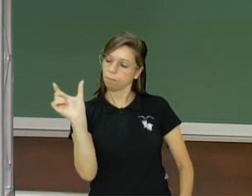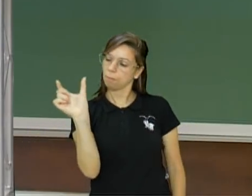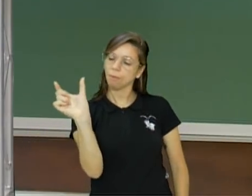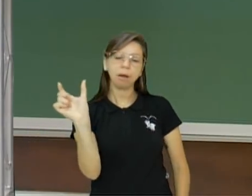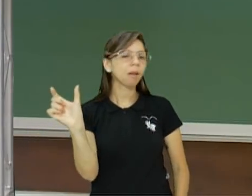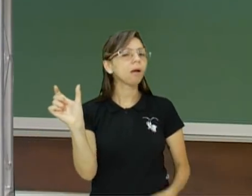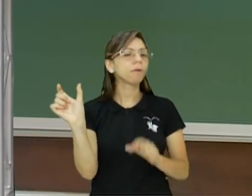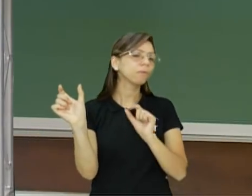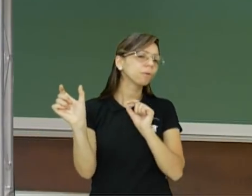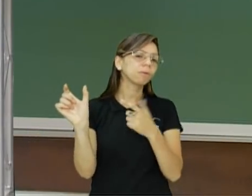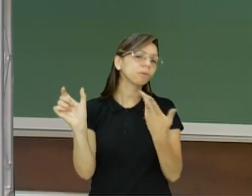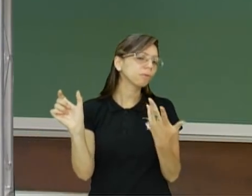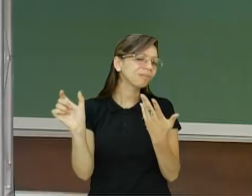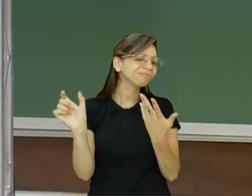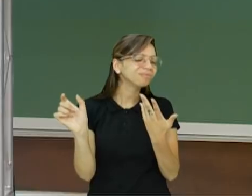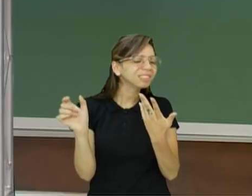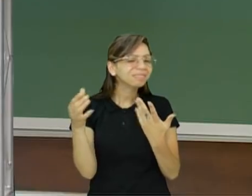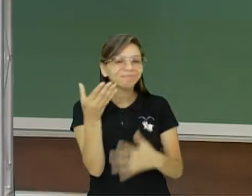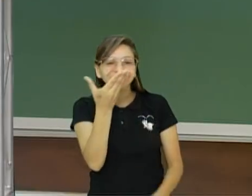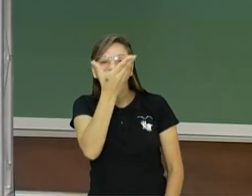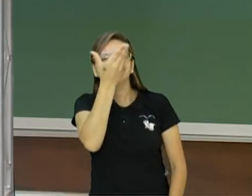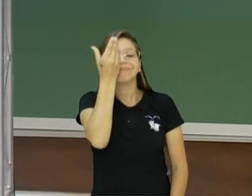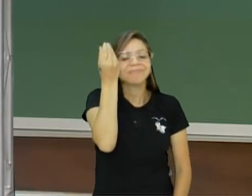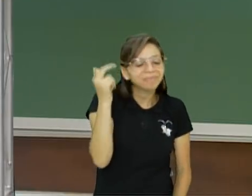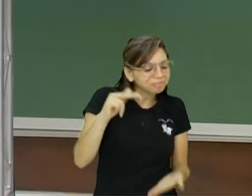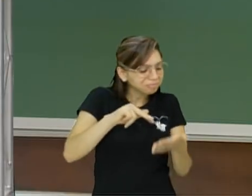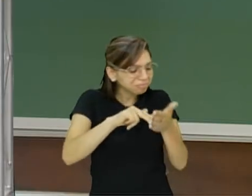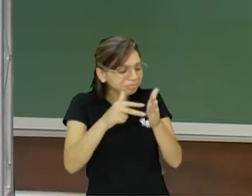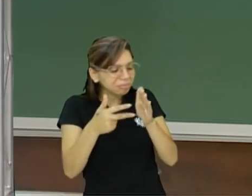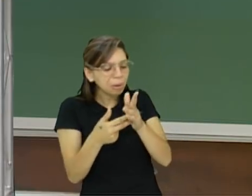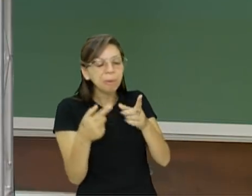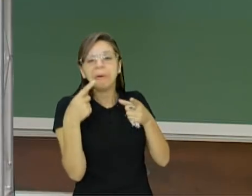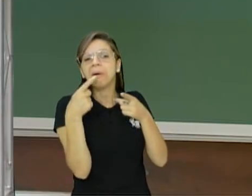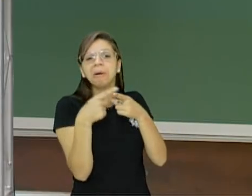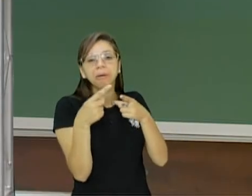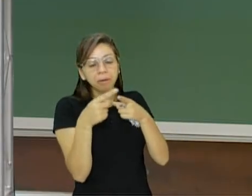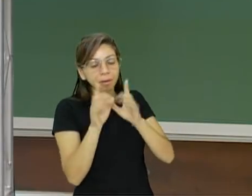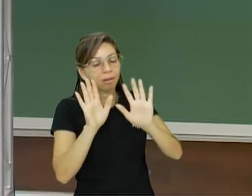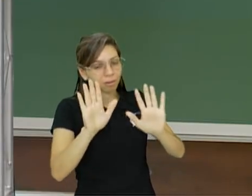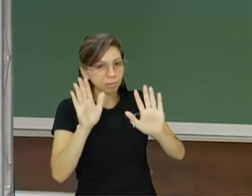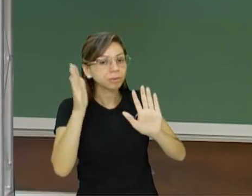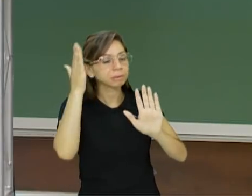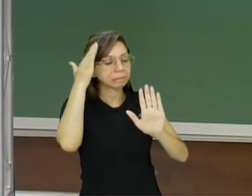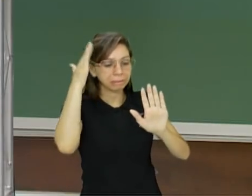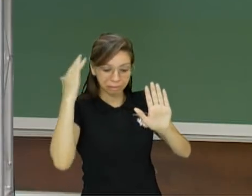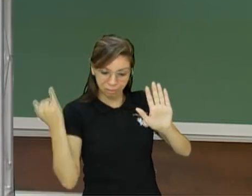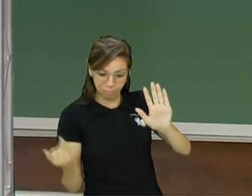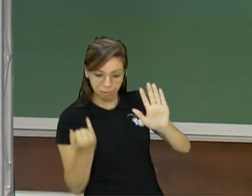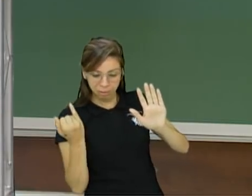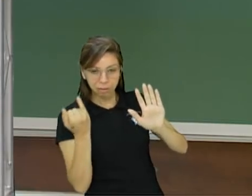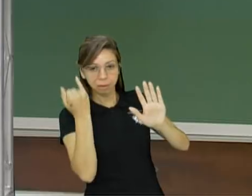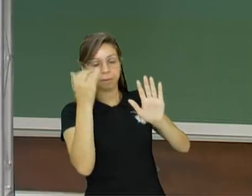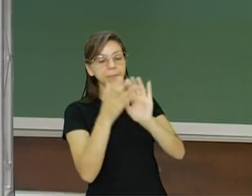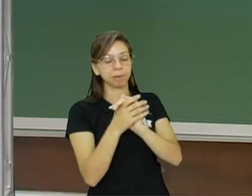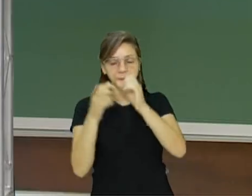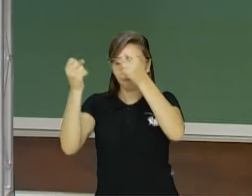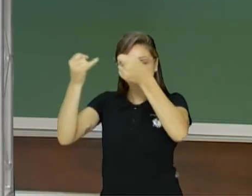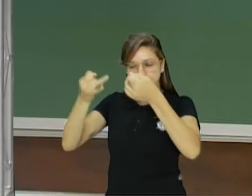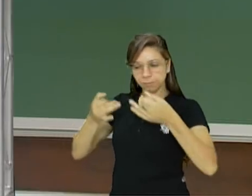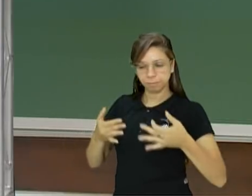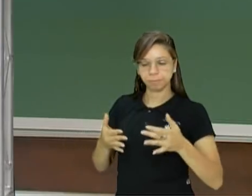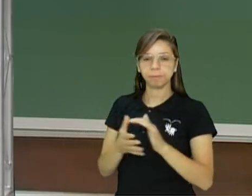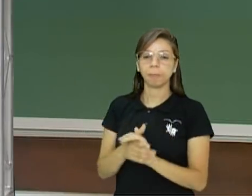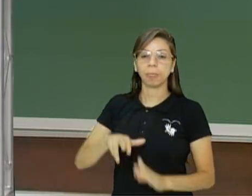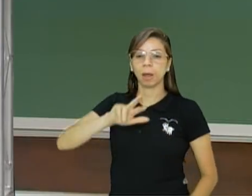hoje, mas eu não lembro muito bem o porquê, eu tô vendo a importância, né? Olha aqui, não está